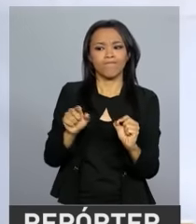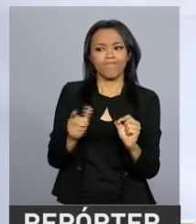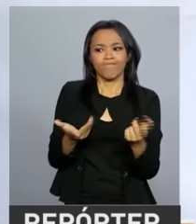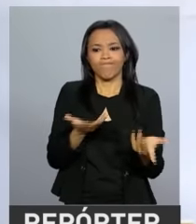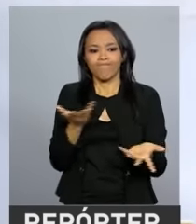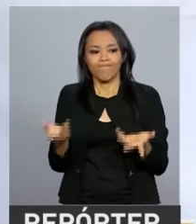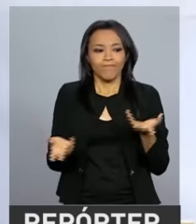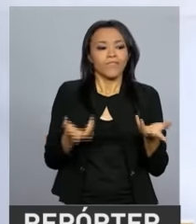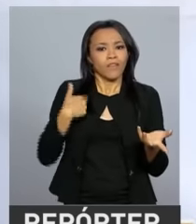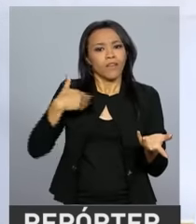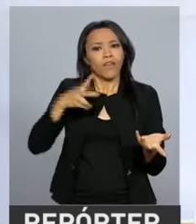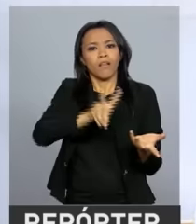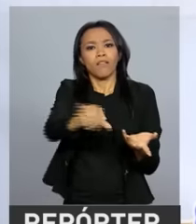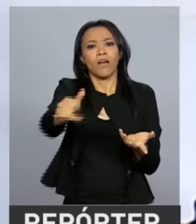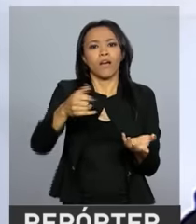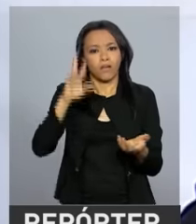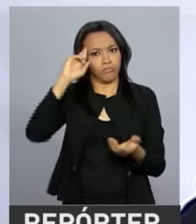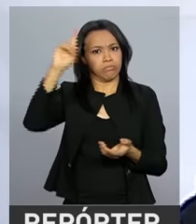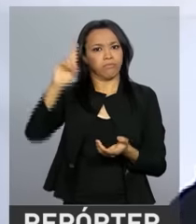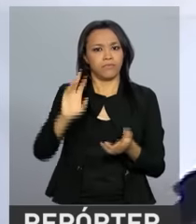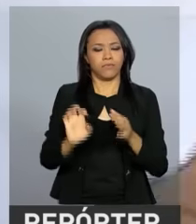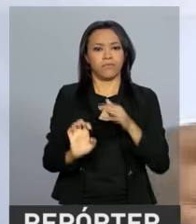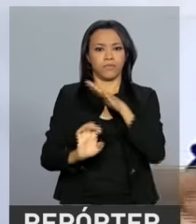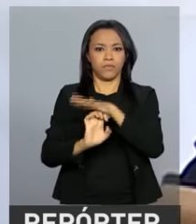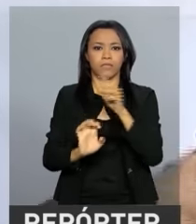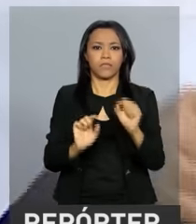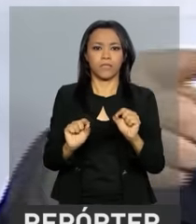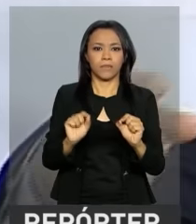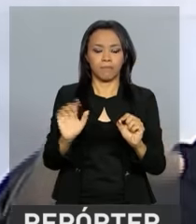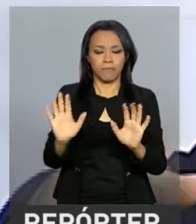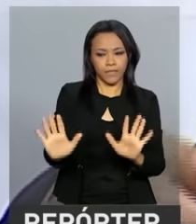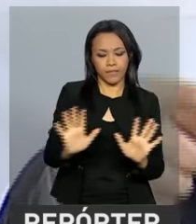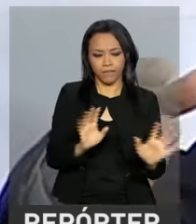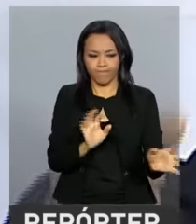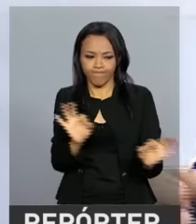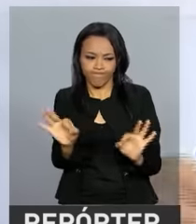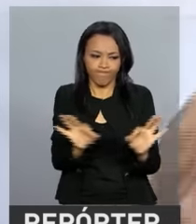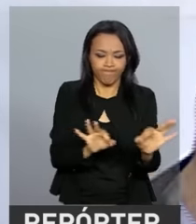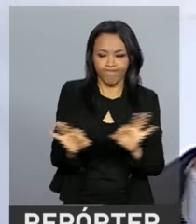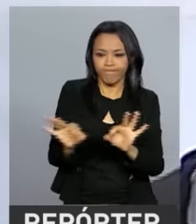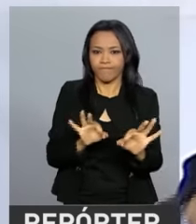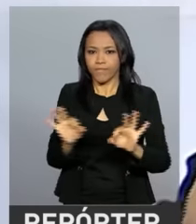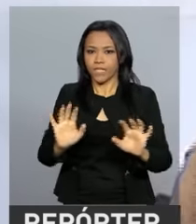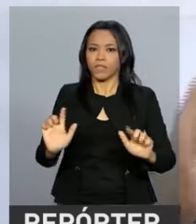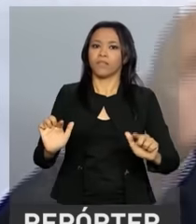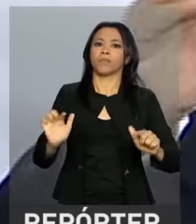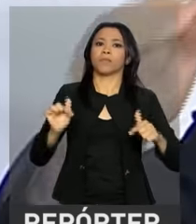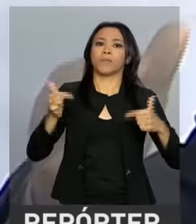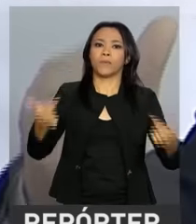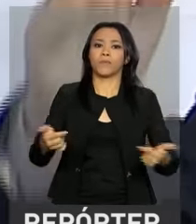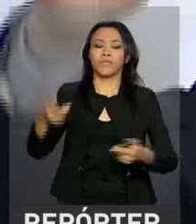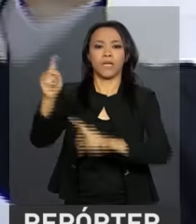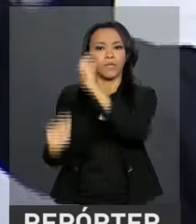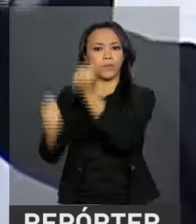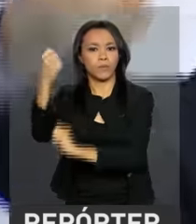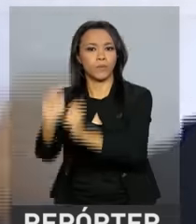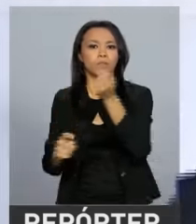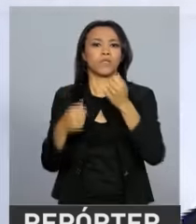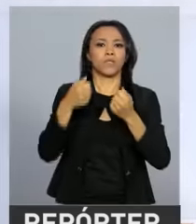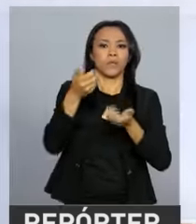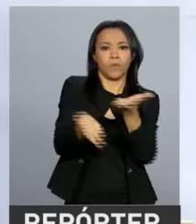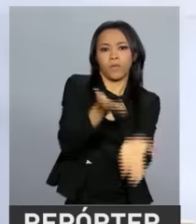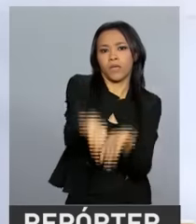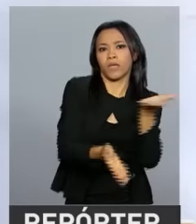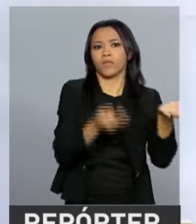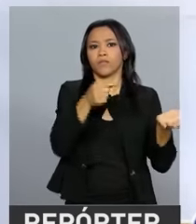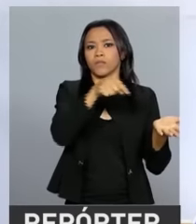também vai admitir depois de dar a primeira volta nesse ciclo todo de fazer a indústria, o comércio, o serviço, volta